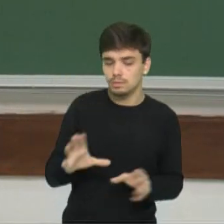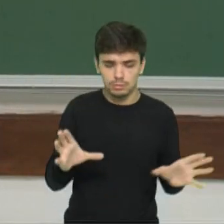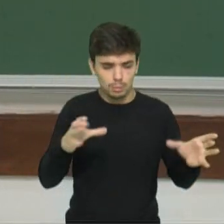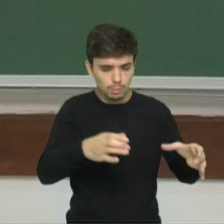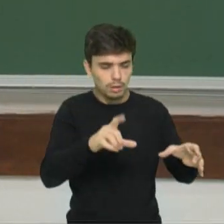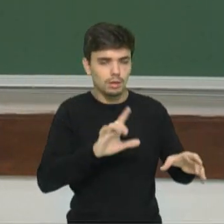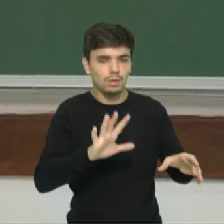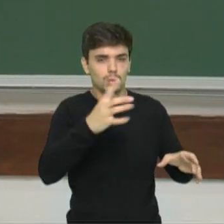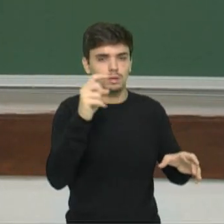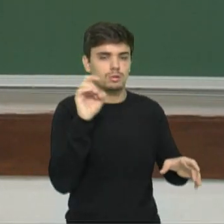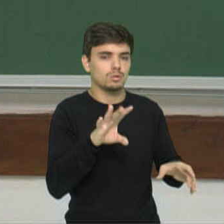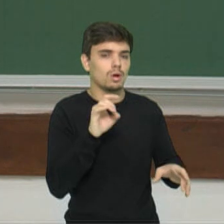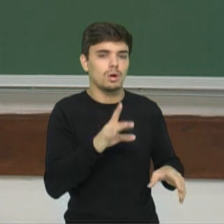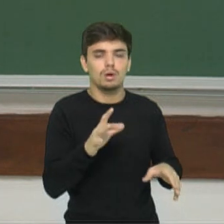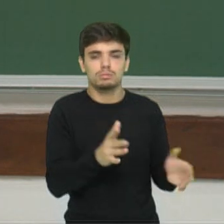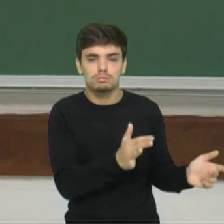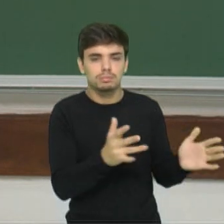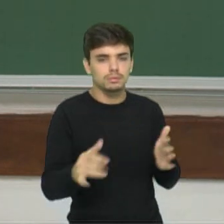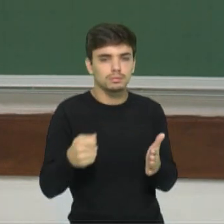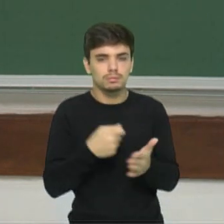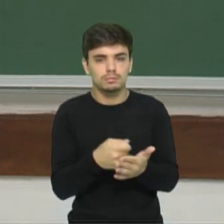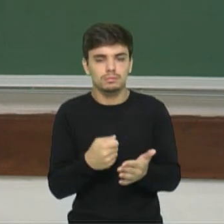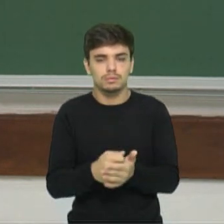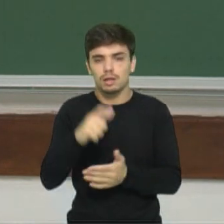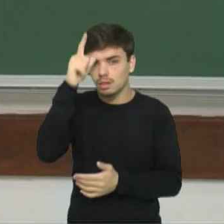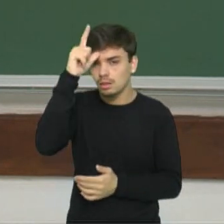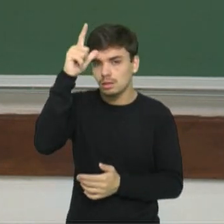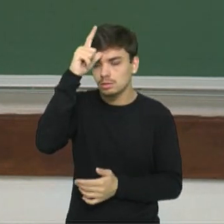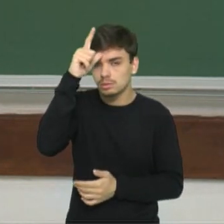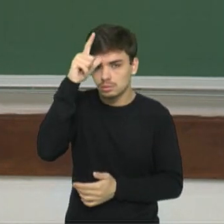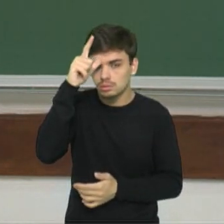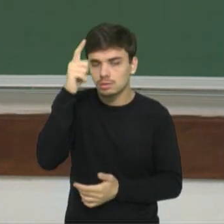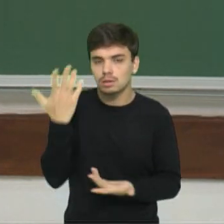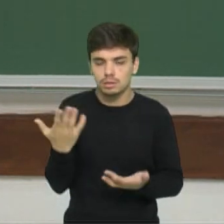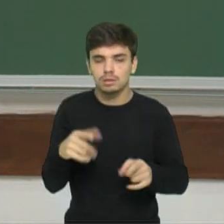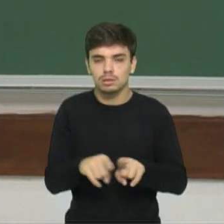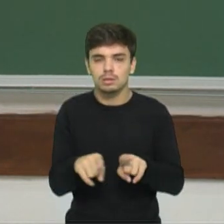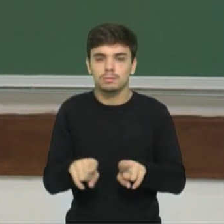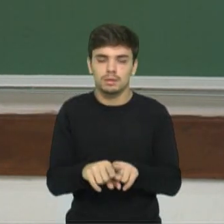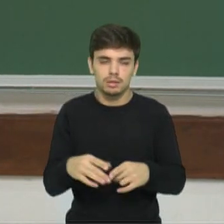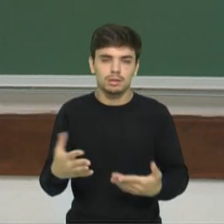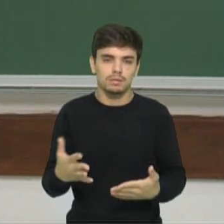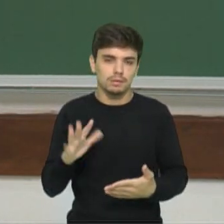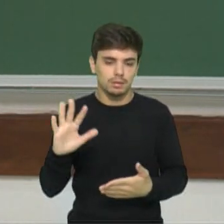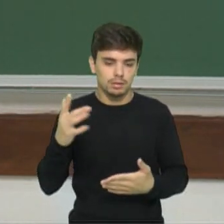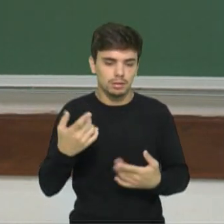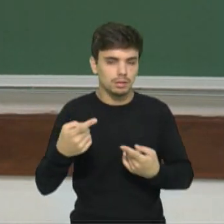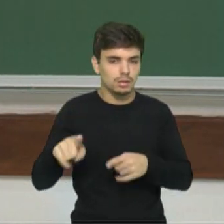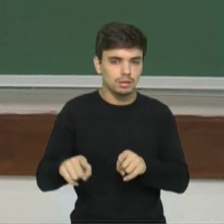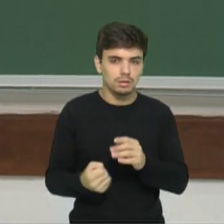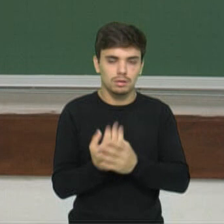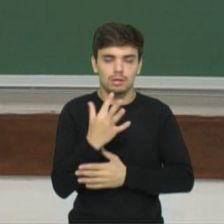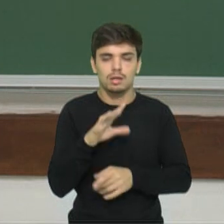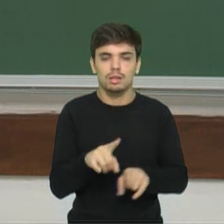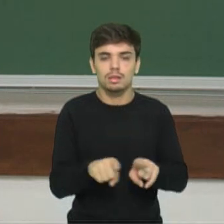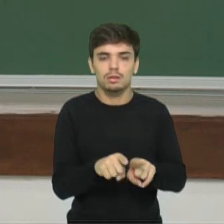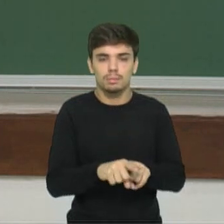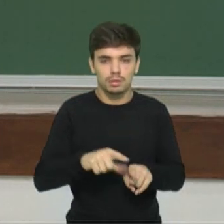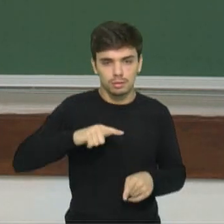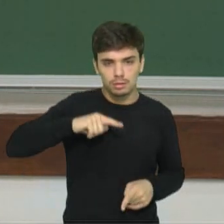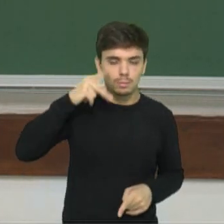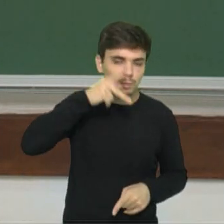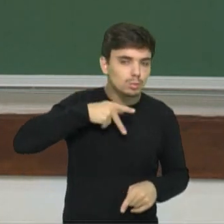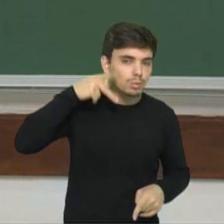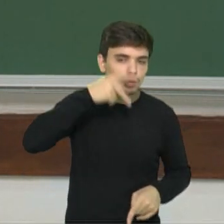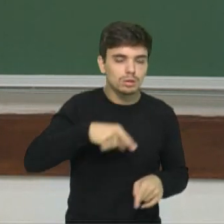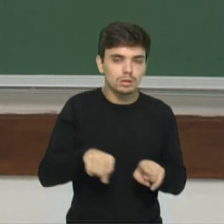concentração ocorreu somente durante o regime da Alemanha nazista. O Pinochet vai criar esses campos de concentração, vai ter essa política de